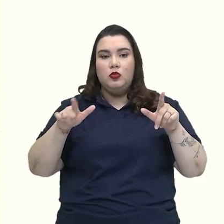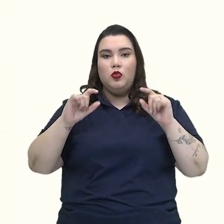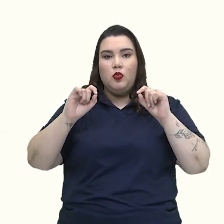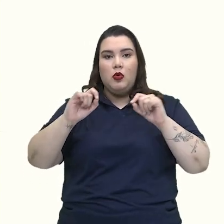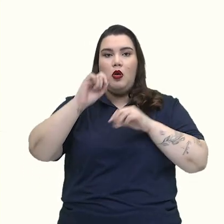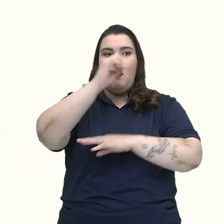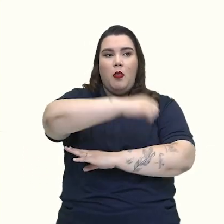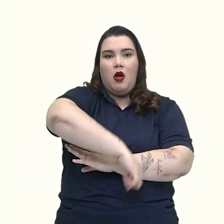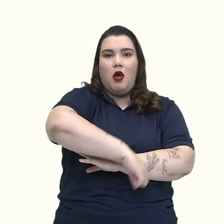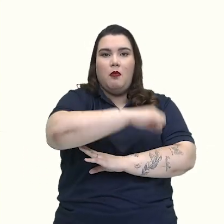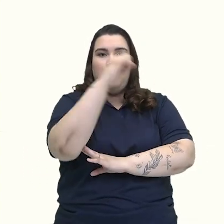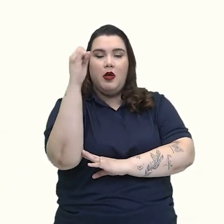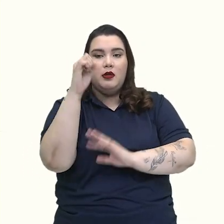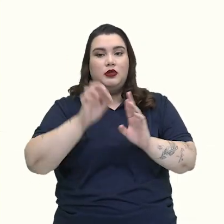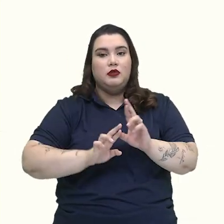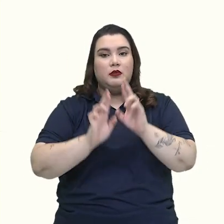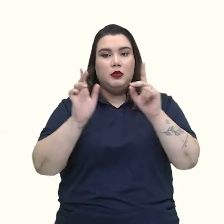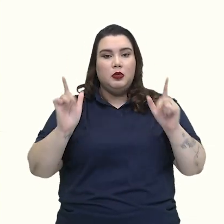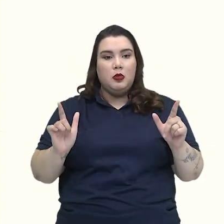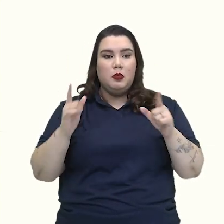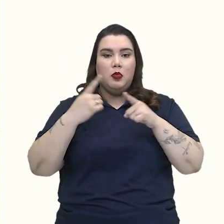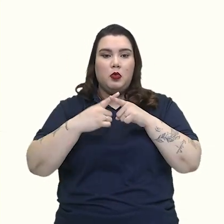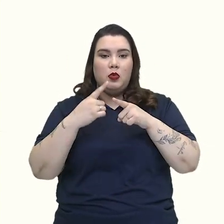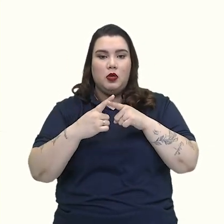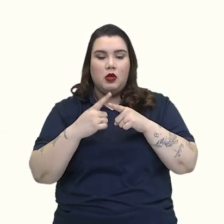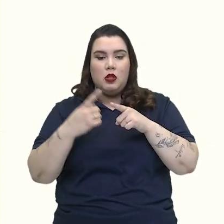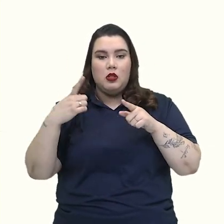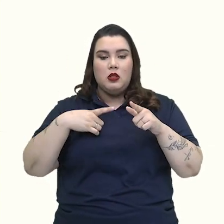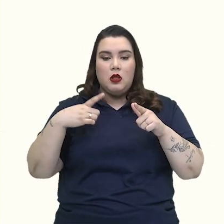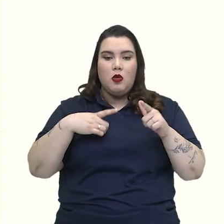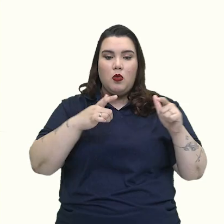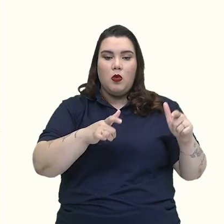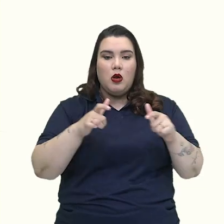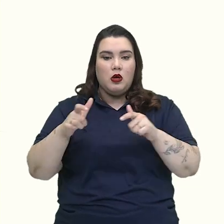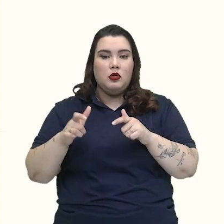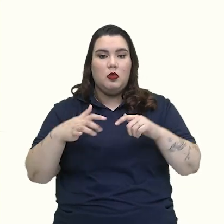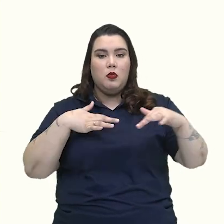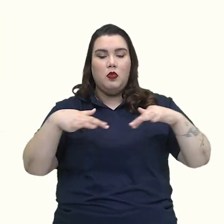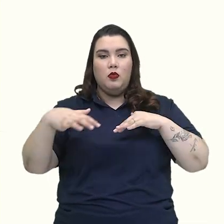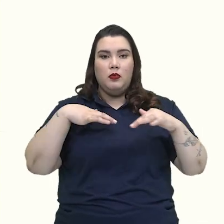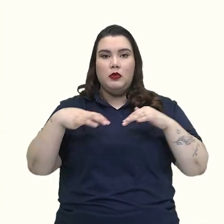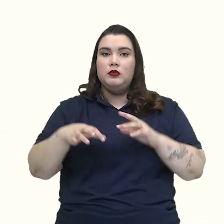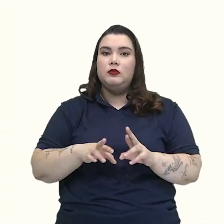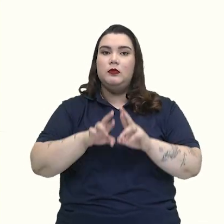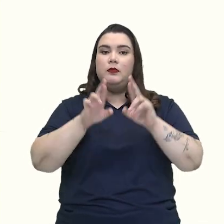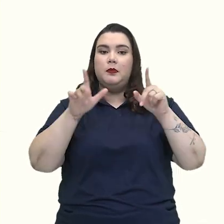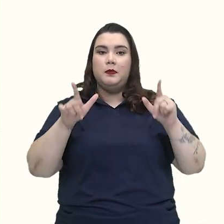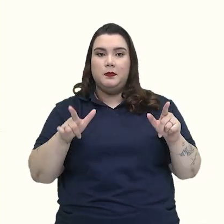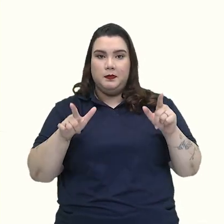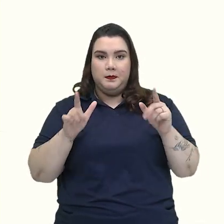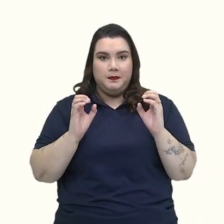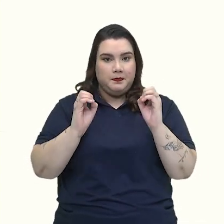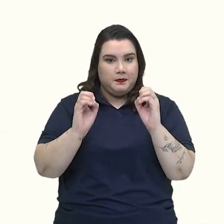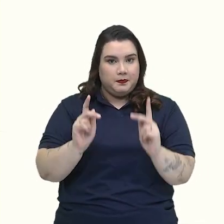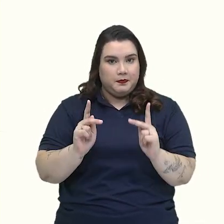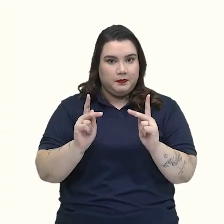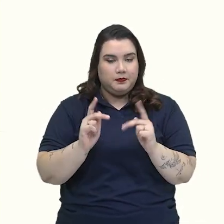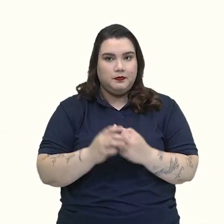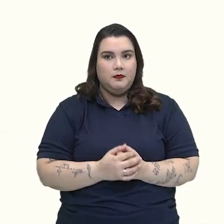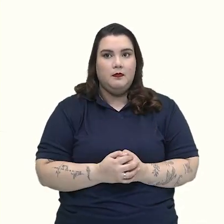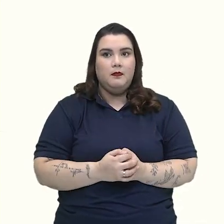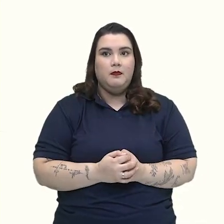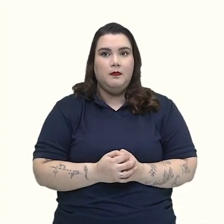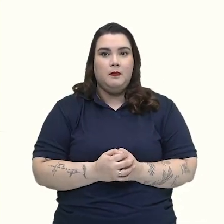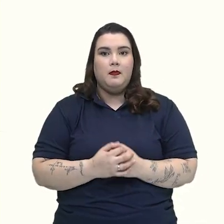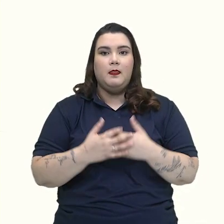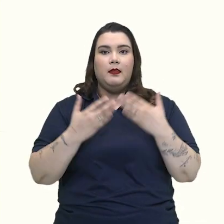adução, devido que aos planos em que os movimentos são realizados, certo?